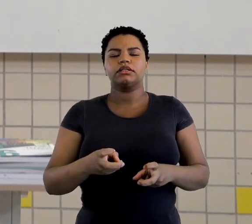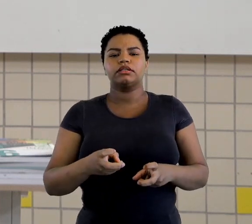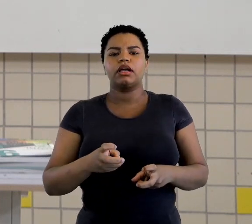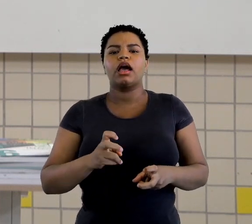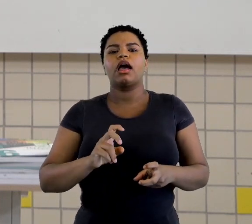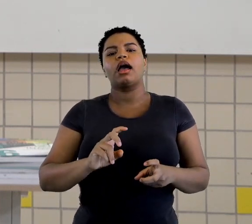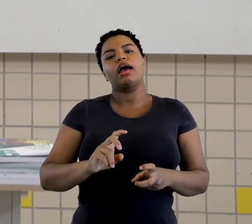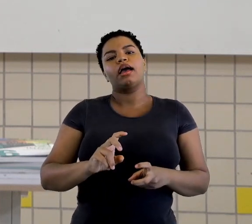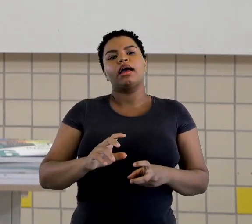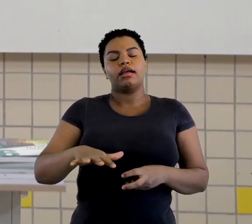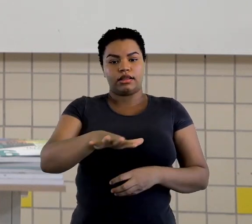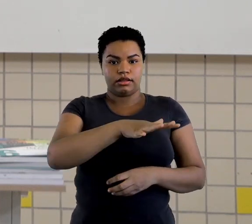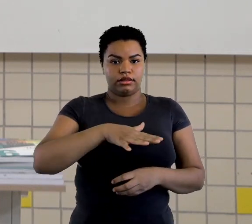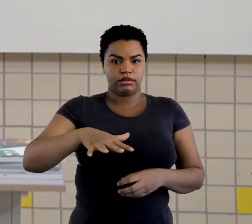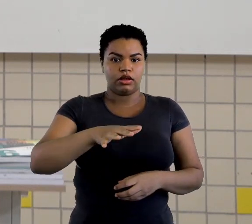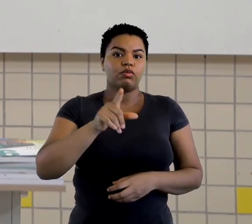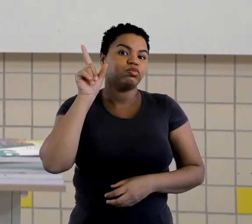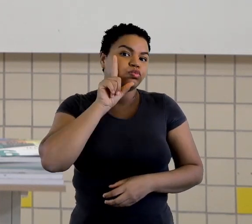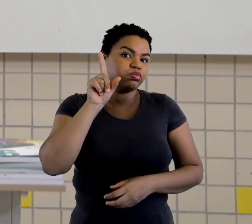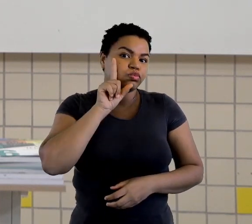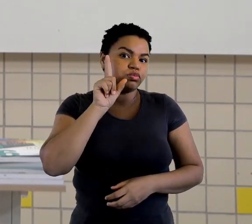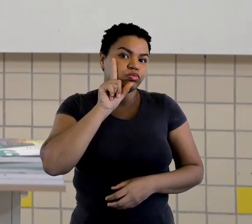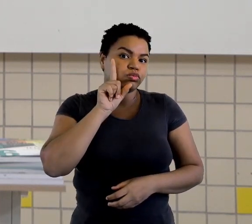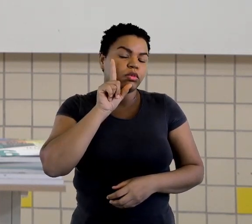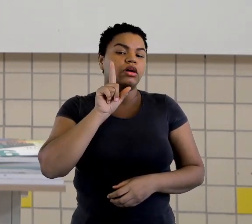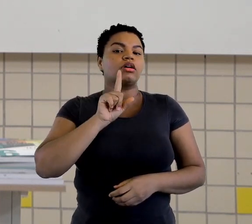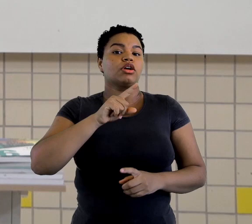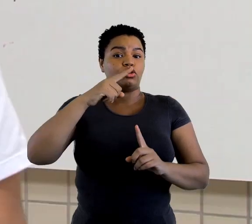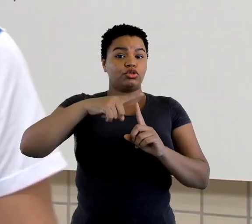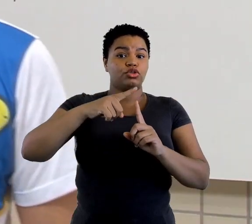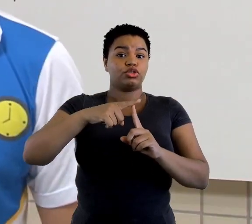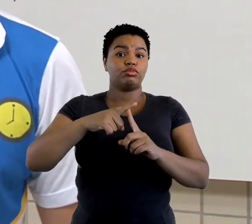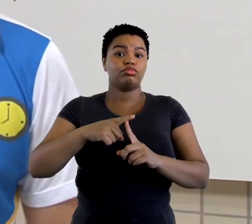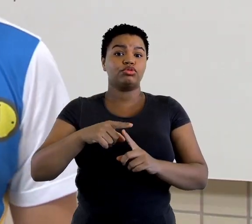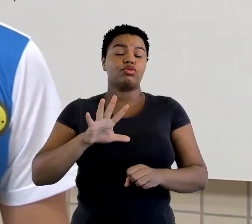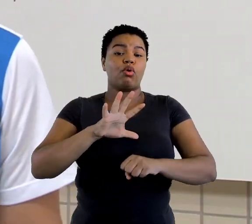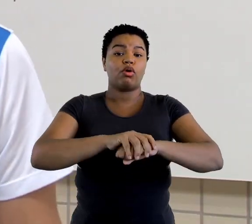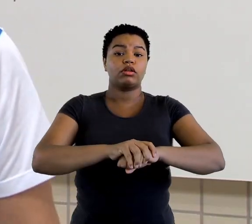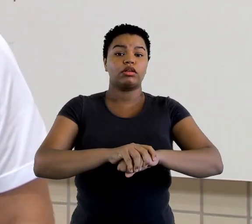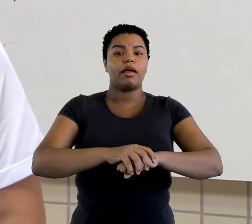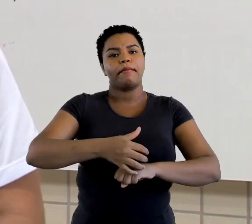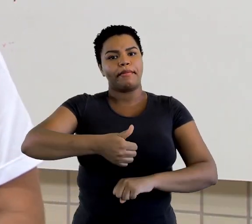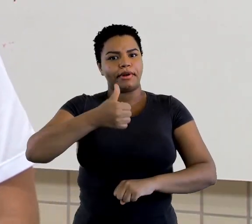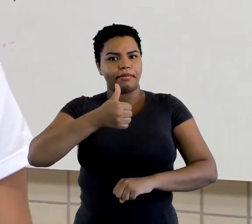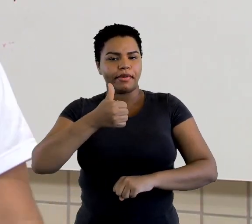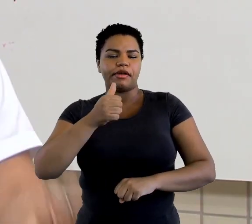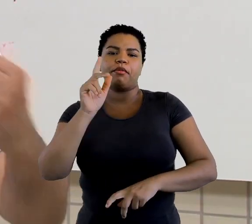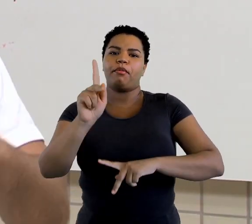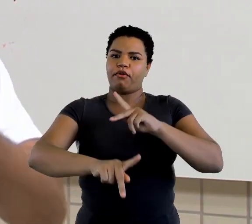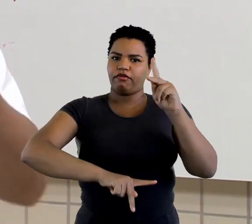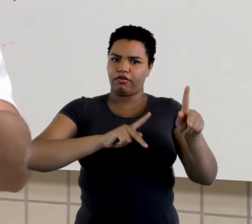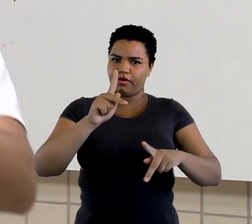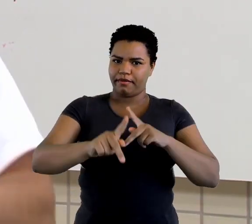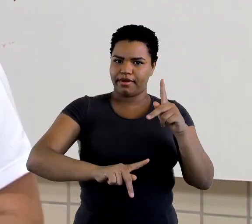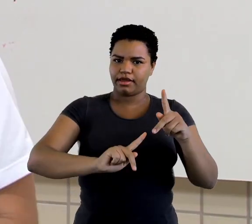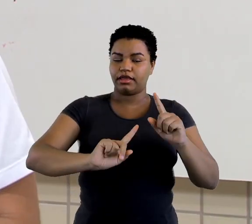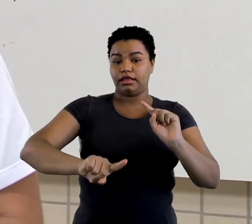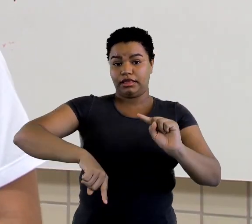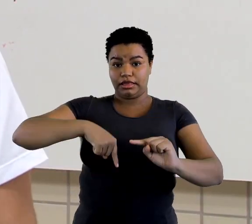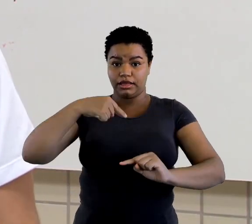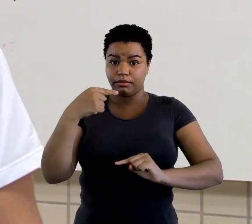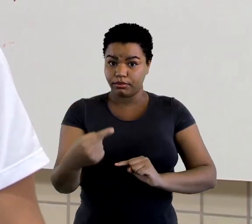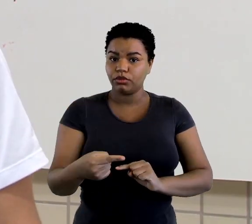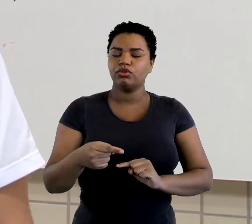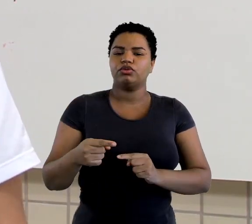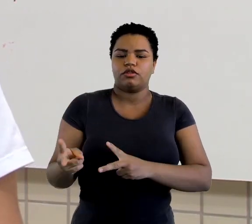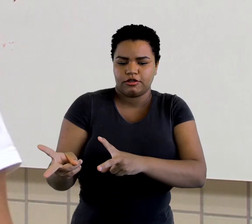Estados Unidos, o tipo de colonização foi de povoamento, pessoal, depois que veio a